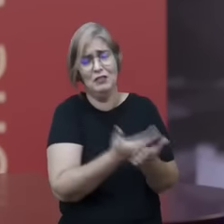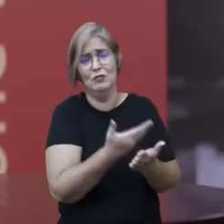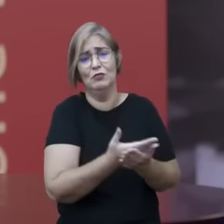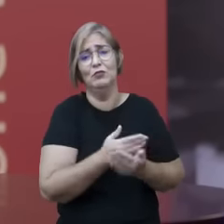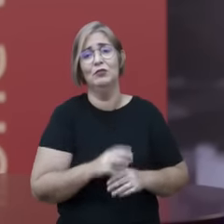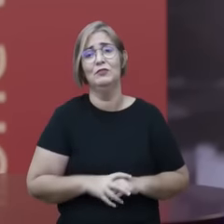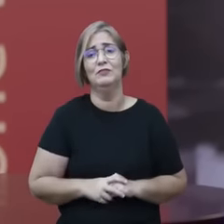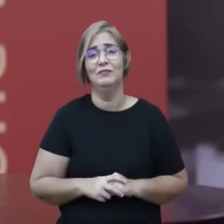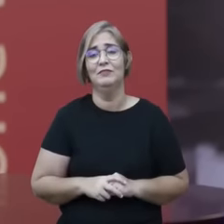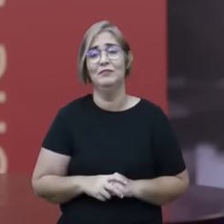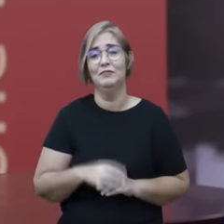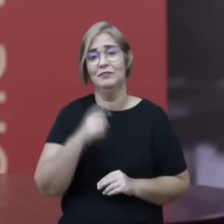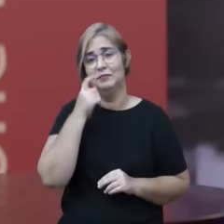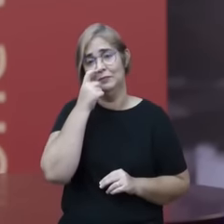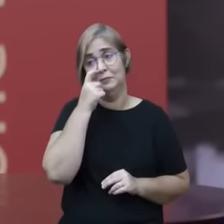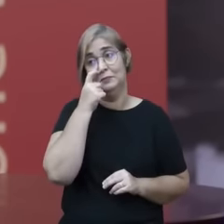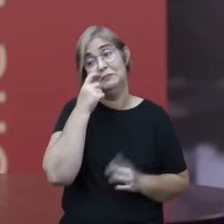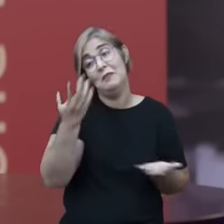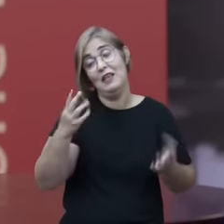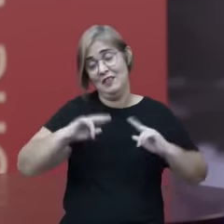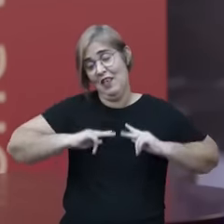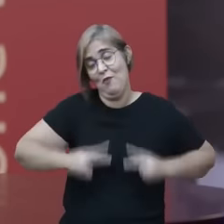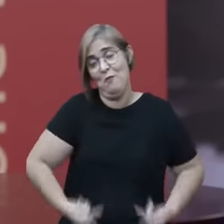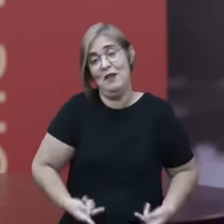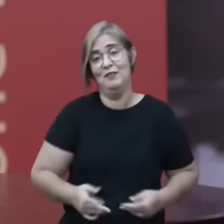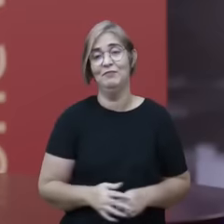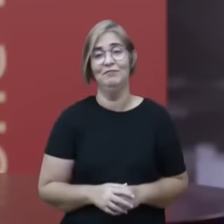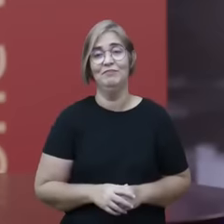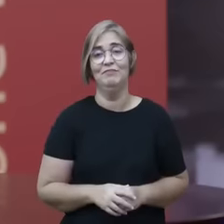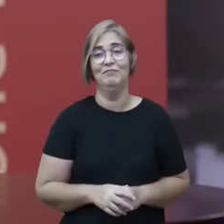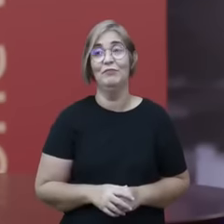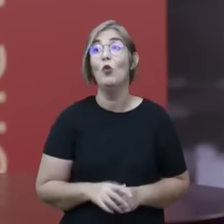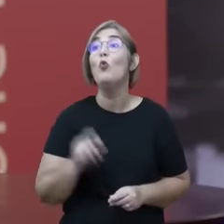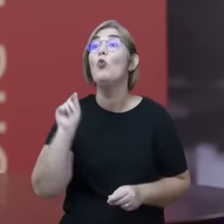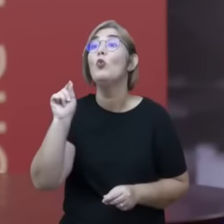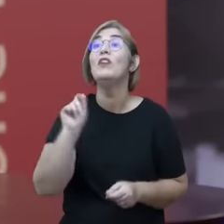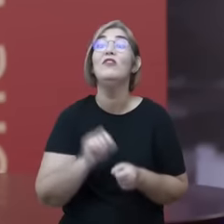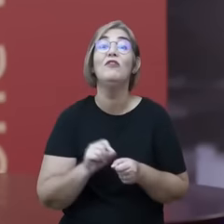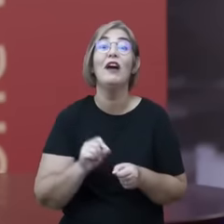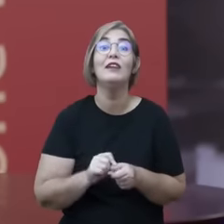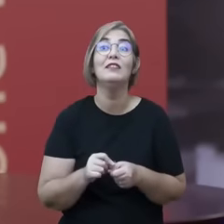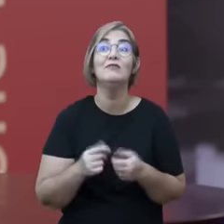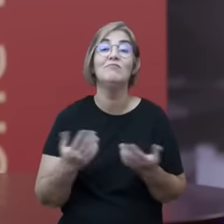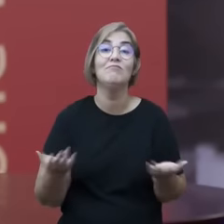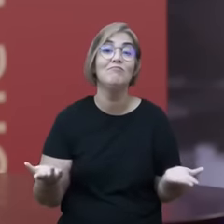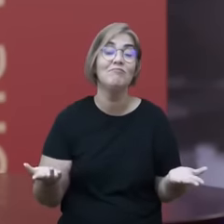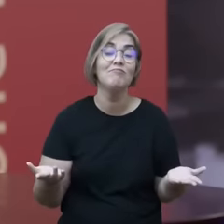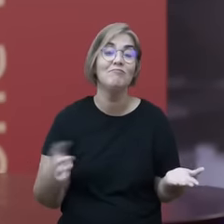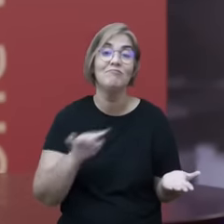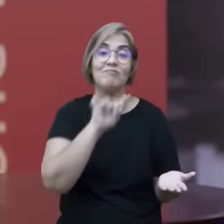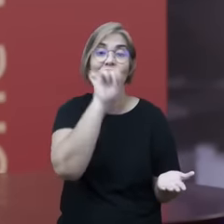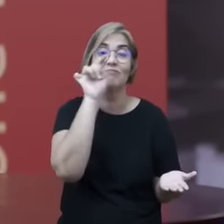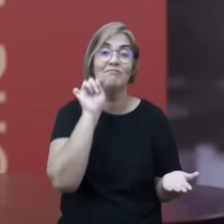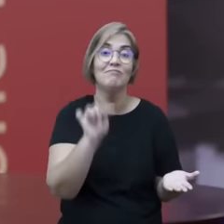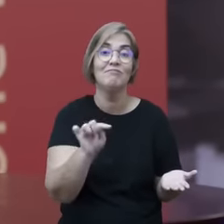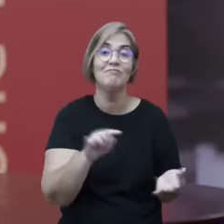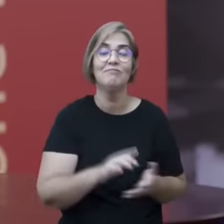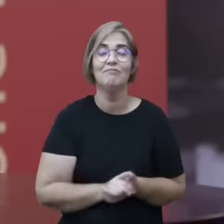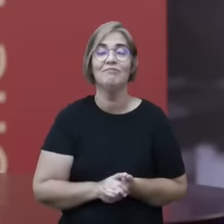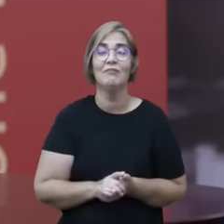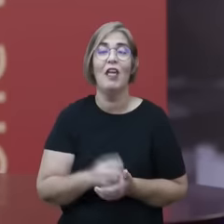e eh a nossa condição. O que que nós podemos fazer diante disso? termos humildade e